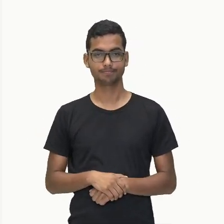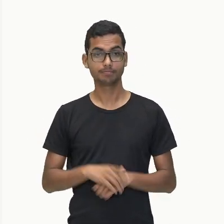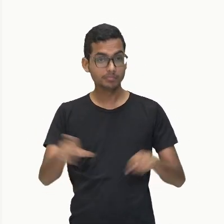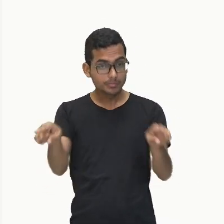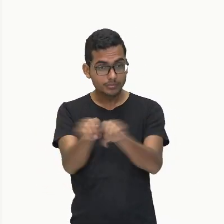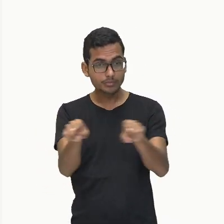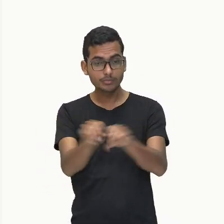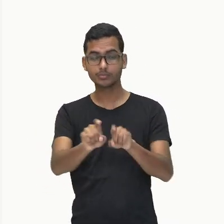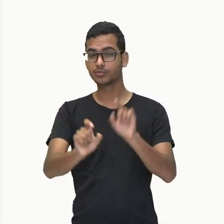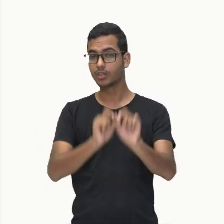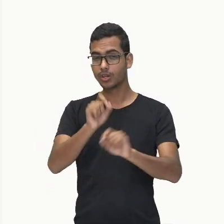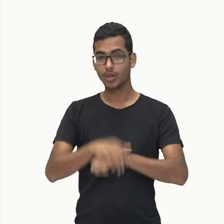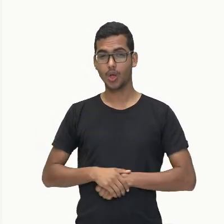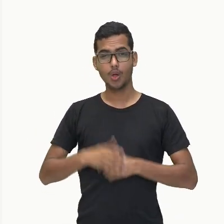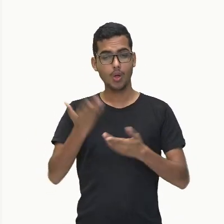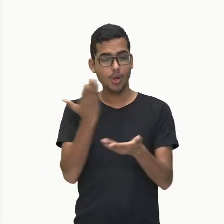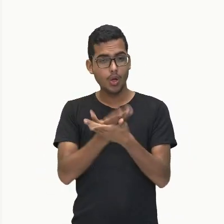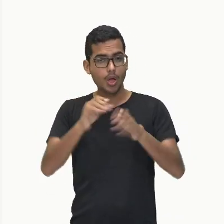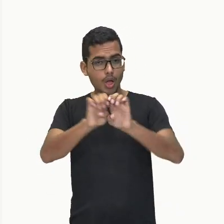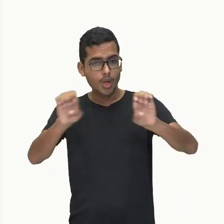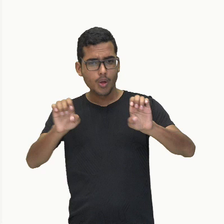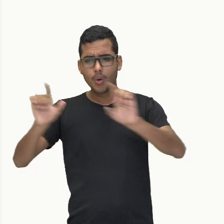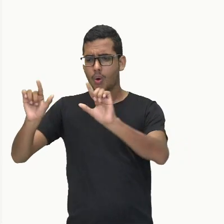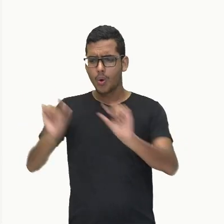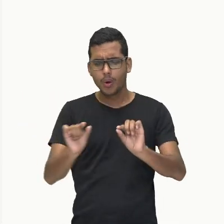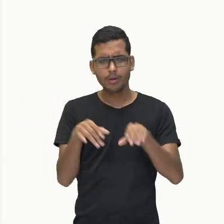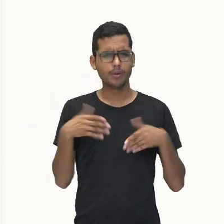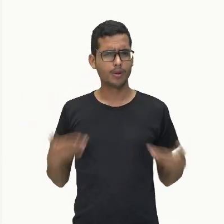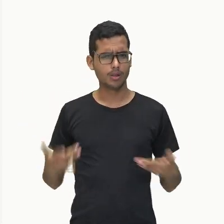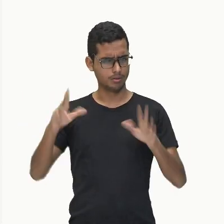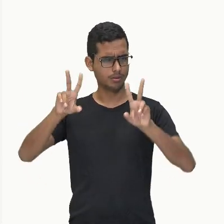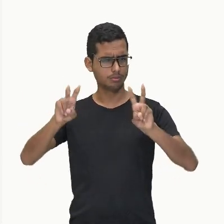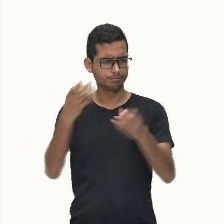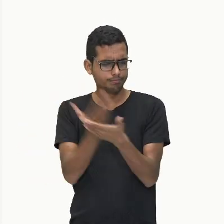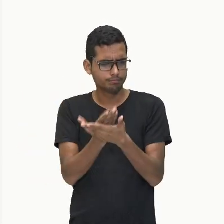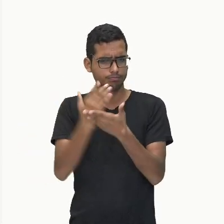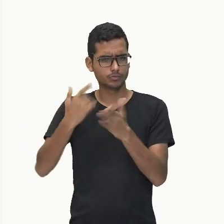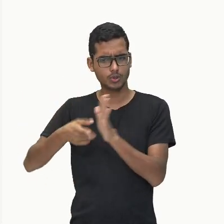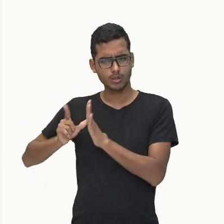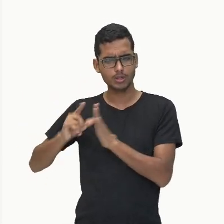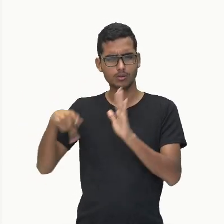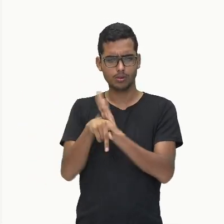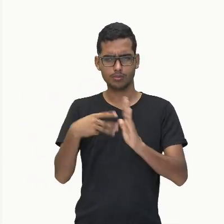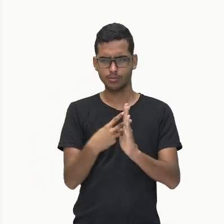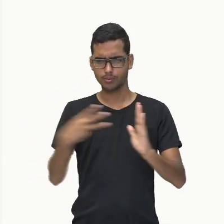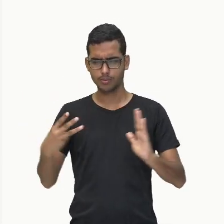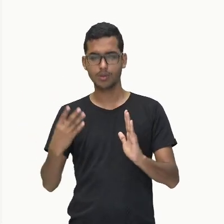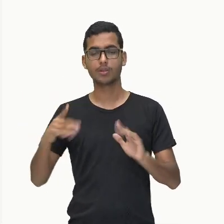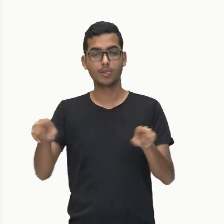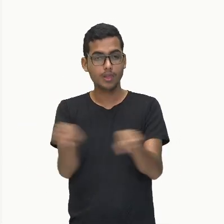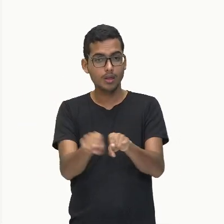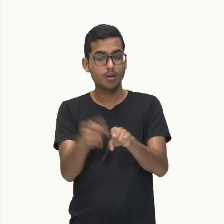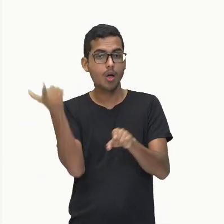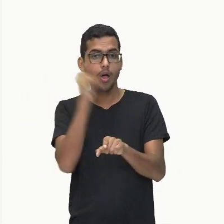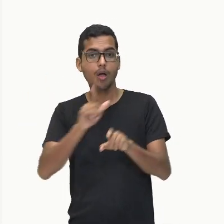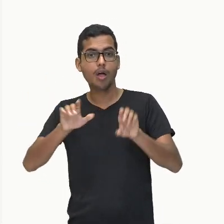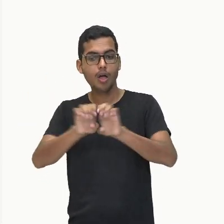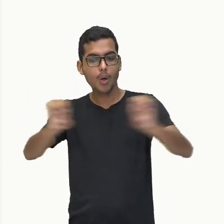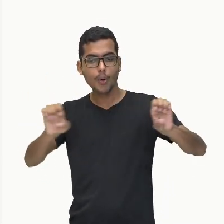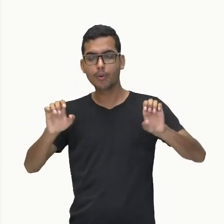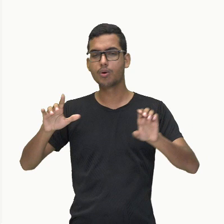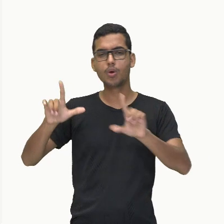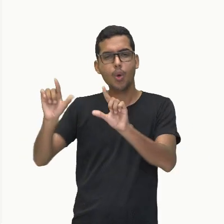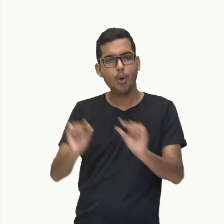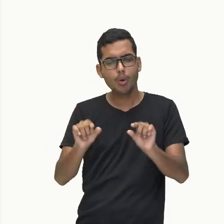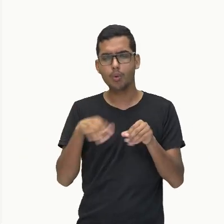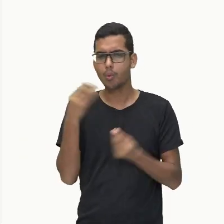não falou sobre a equação reduzida, que foi tema também aqui da nossa unidade 3, né? Para obter a equação reduzida,